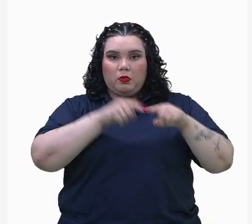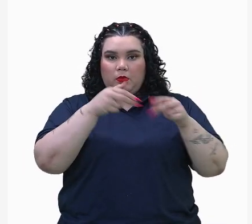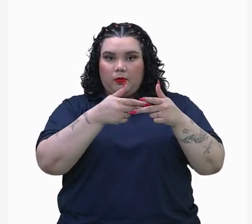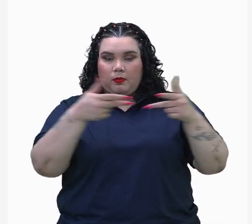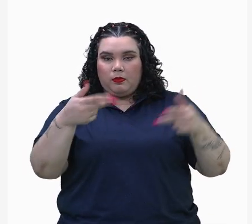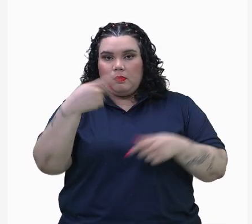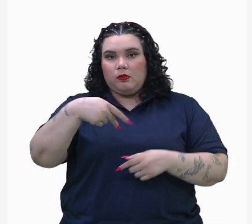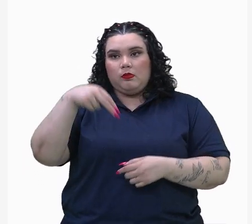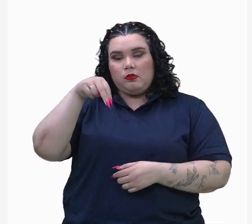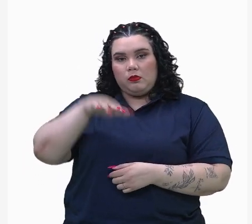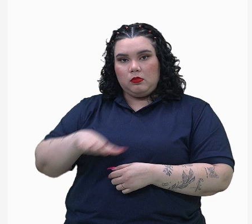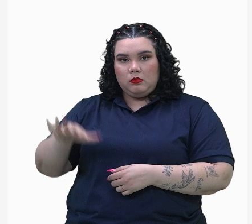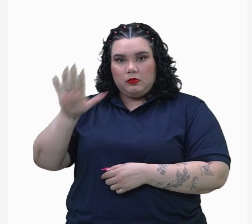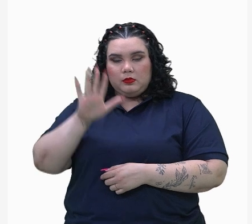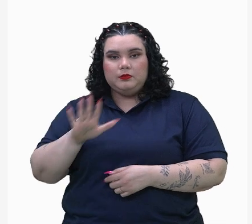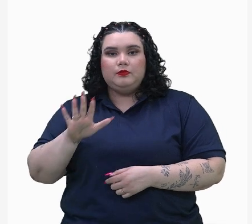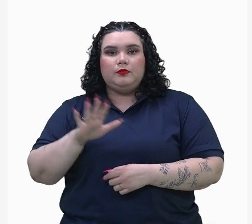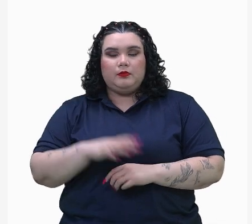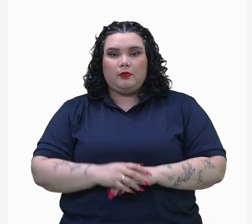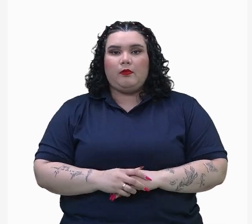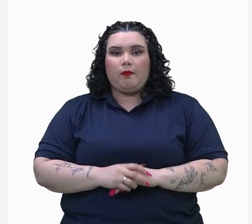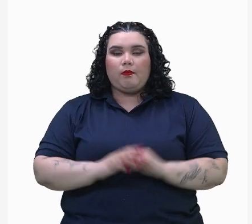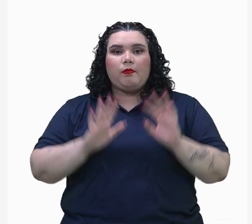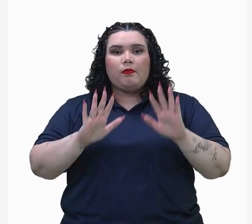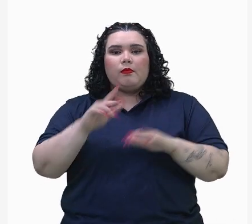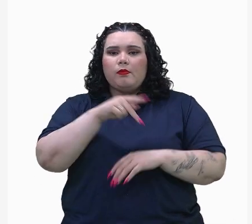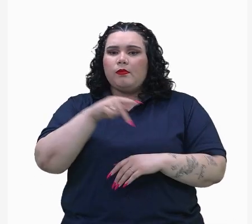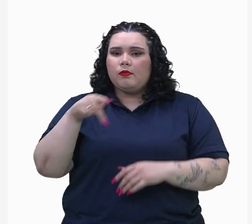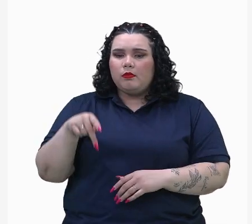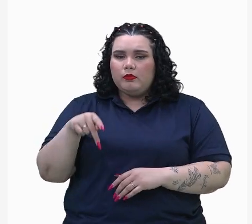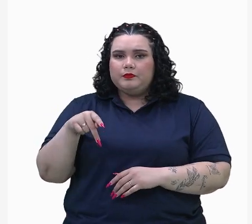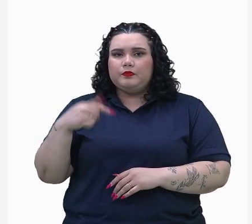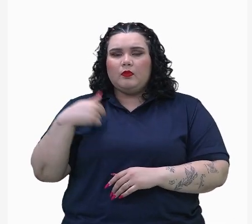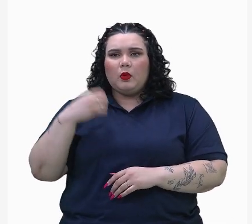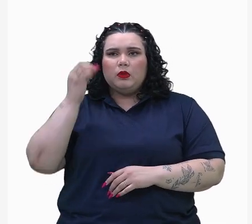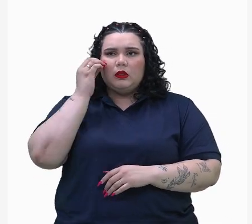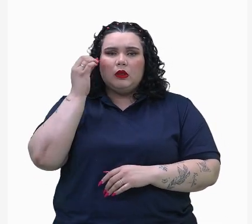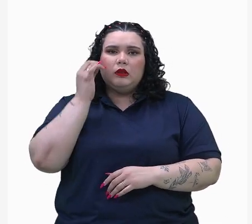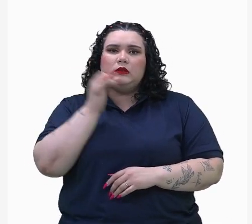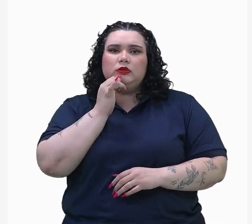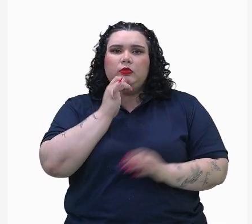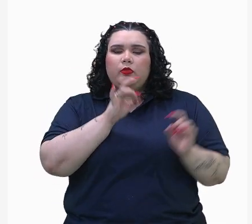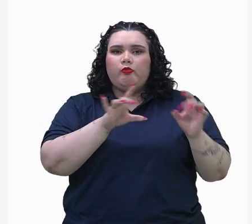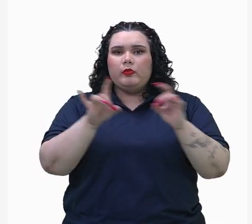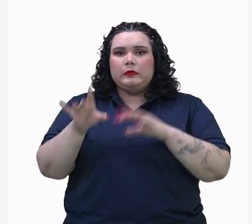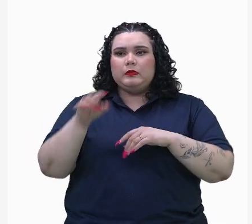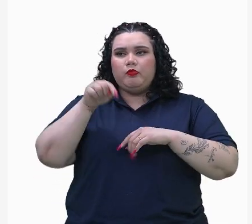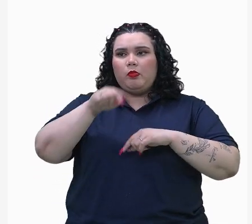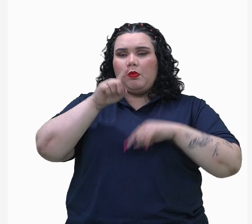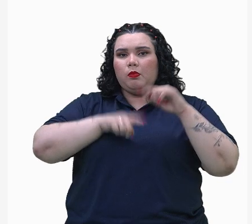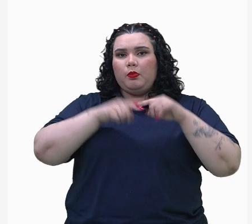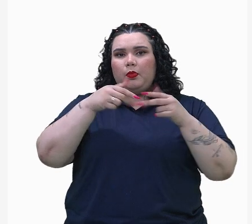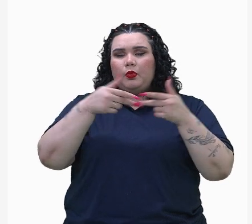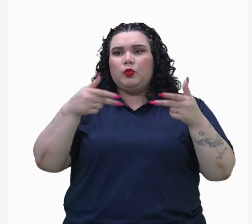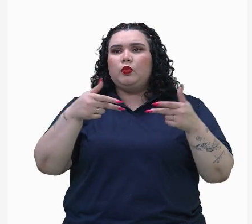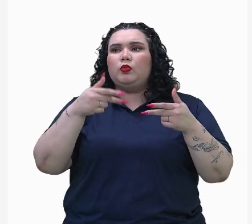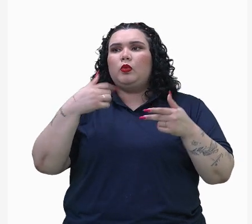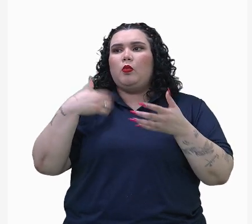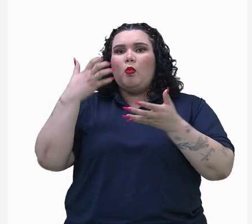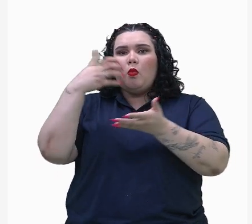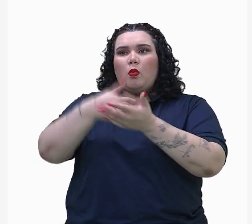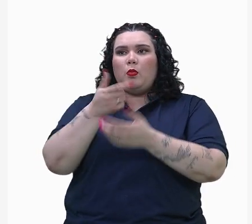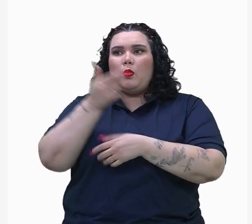produtores nacionais. Professor, eu tentei exportar um produto, comprei de outro país e aqui eu paguei